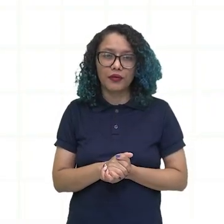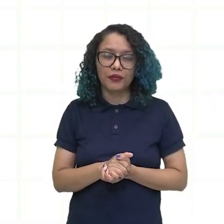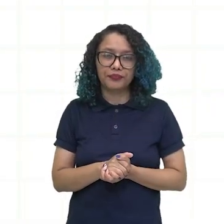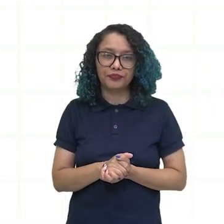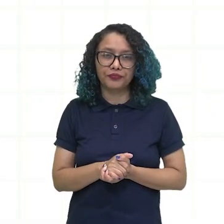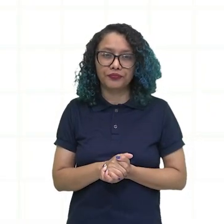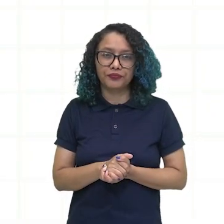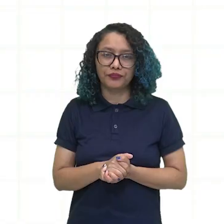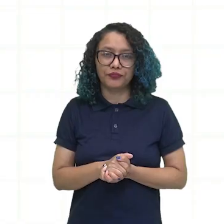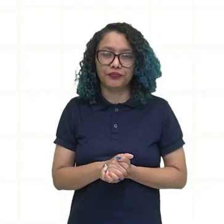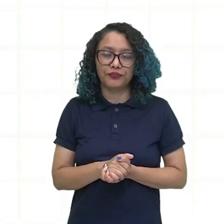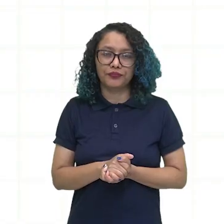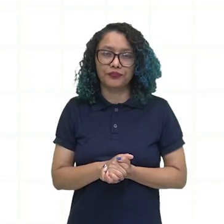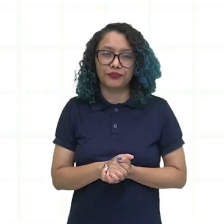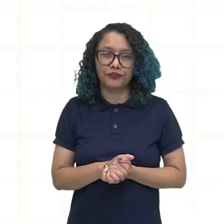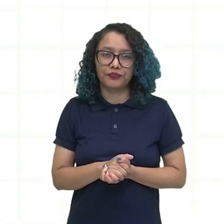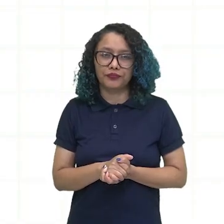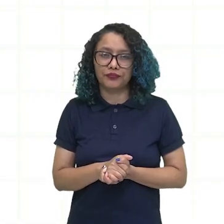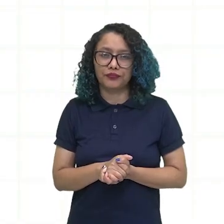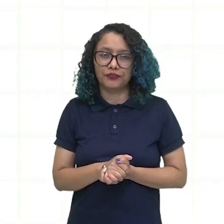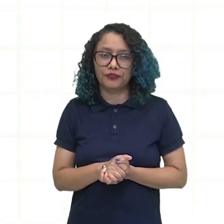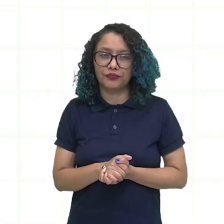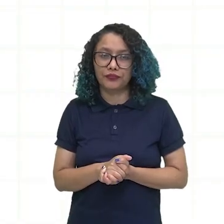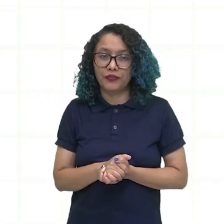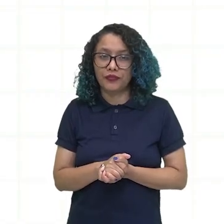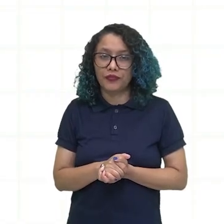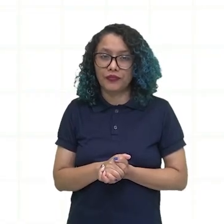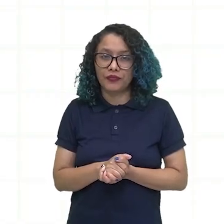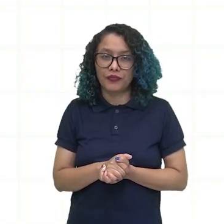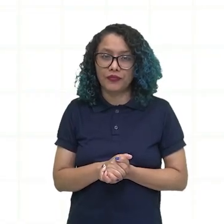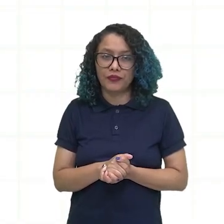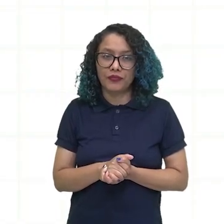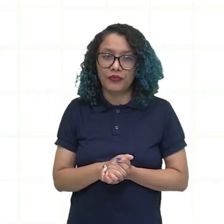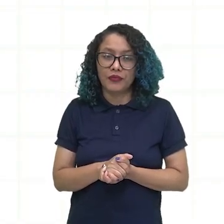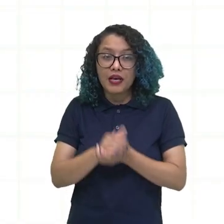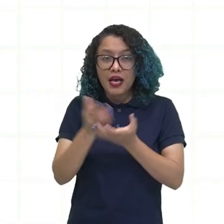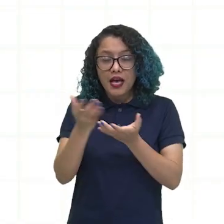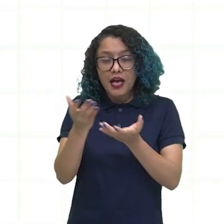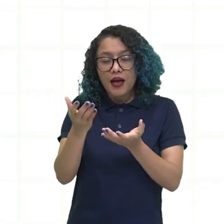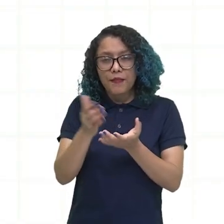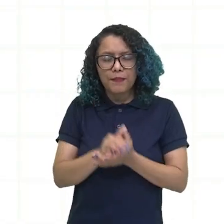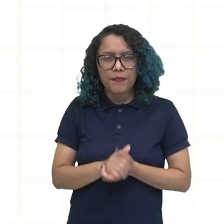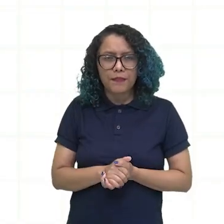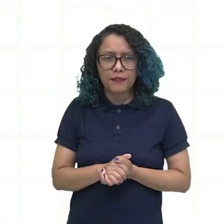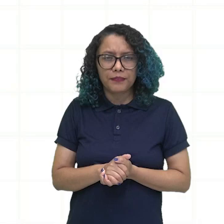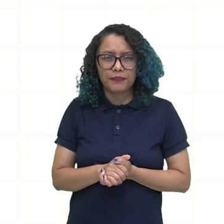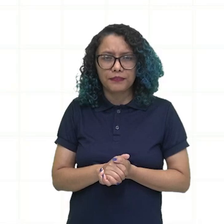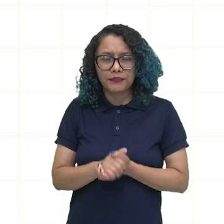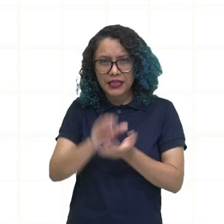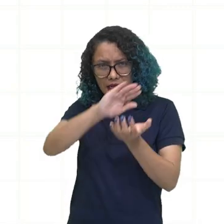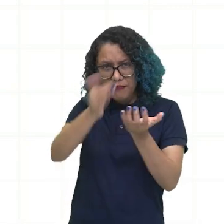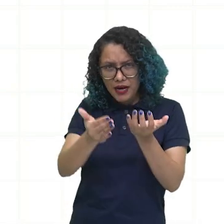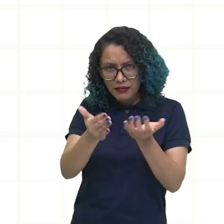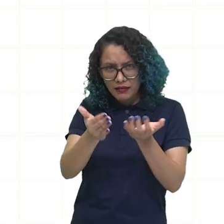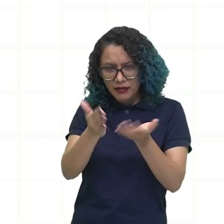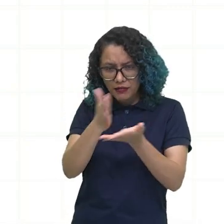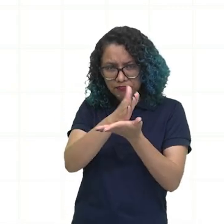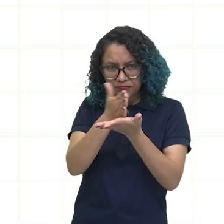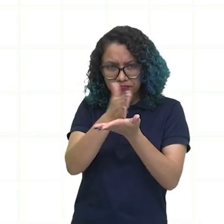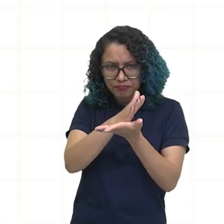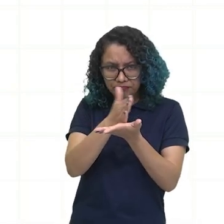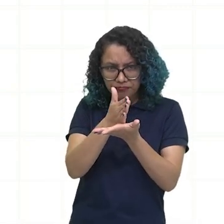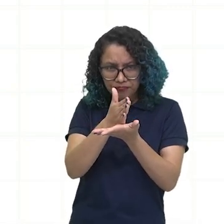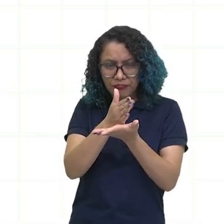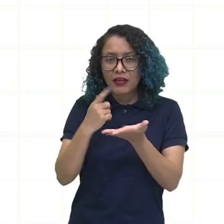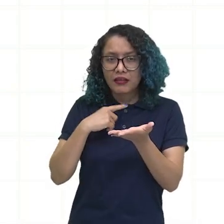então, é conhecido pelo quê? Por ser a camada intermediária, E vai se dividir entre um